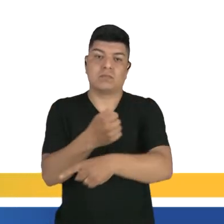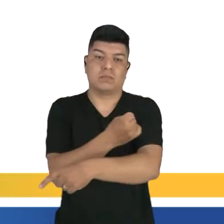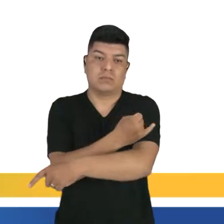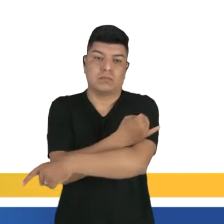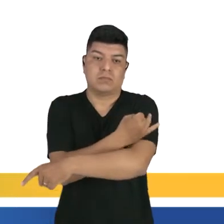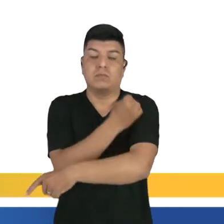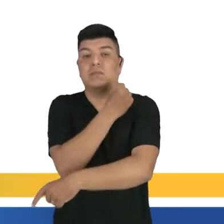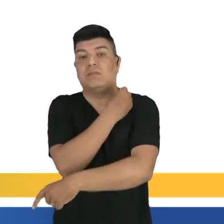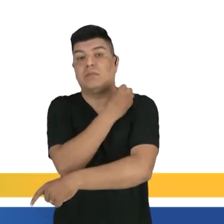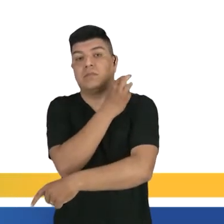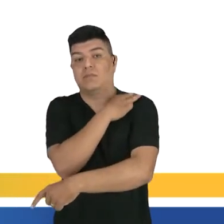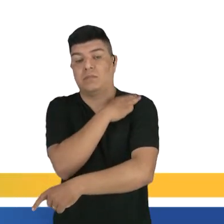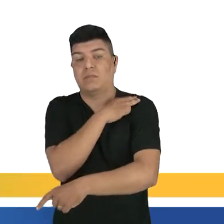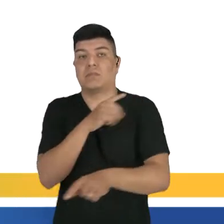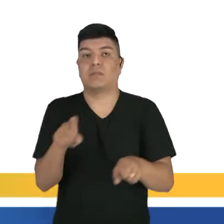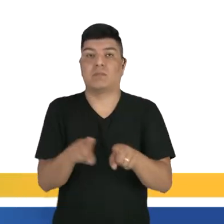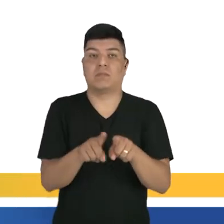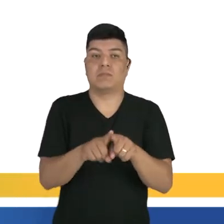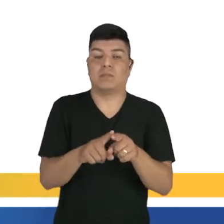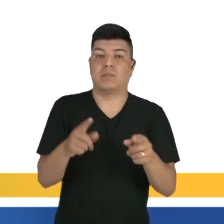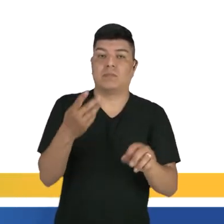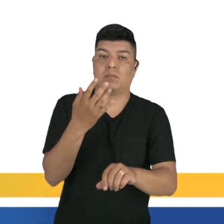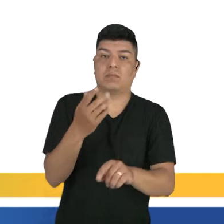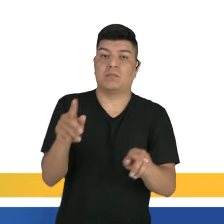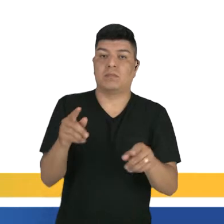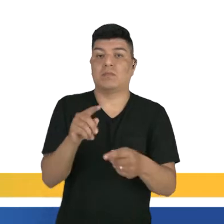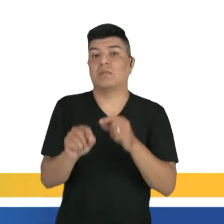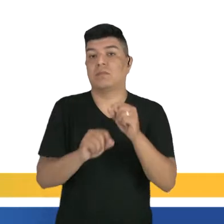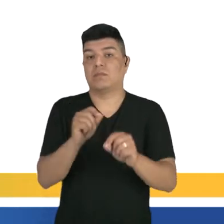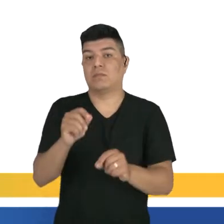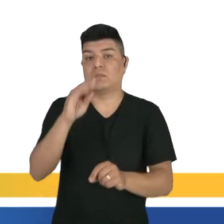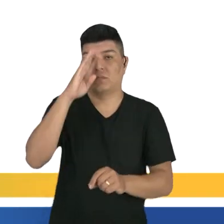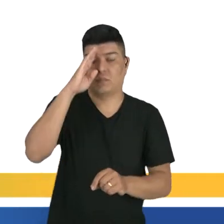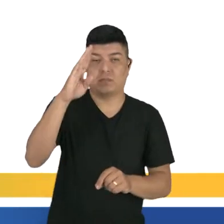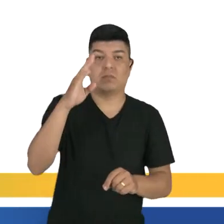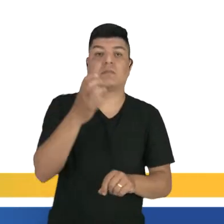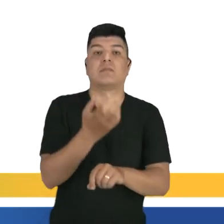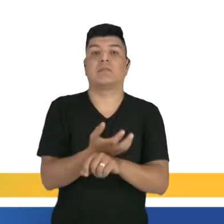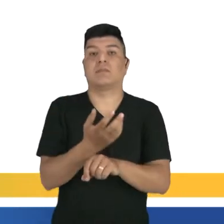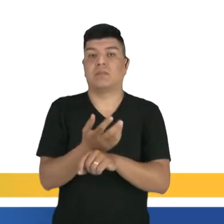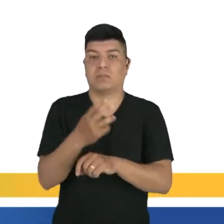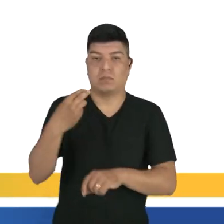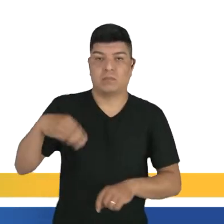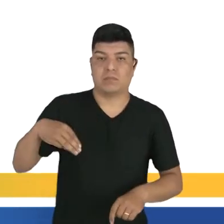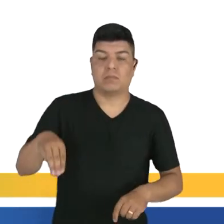aí, principalmente nas matérias de geometria, porque você já viu que esse exemplo aí envolve geometria espacial.